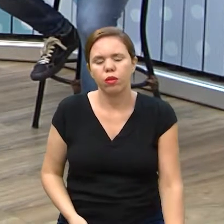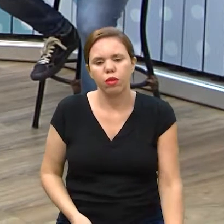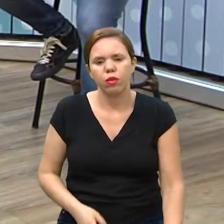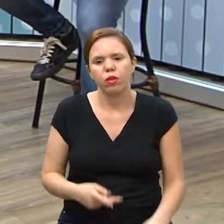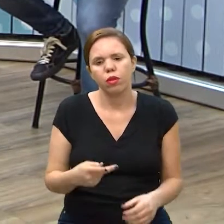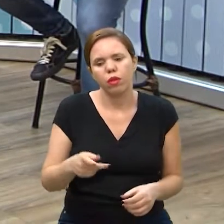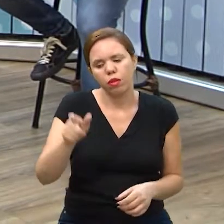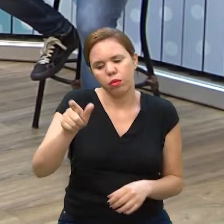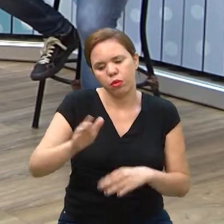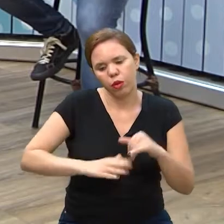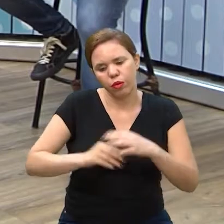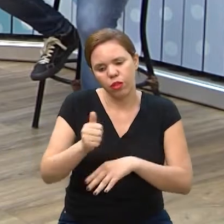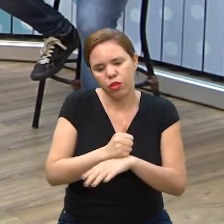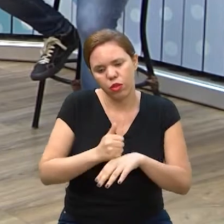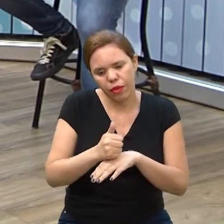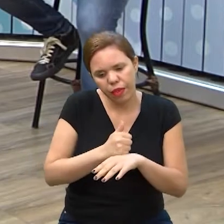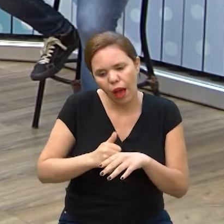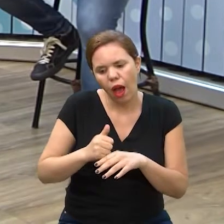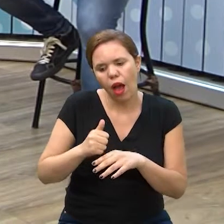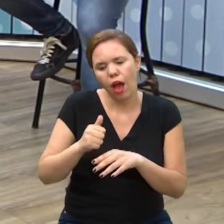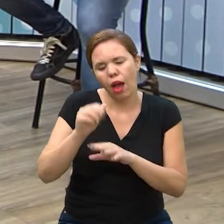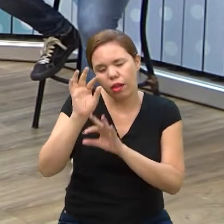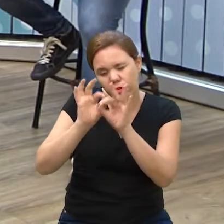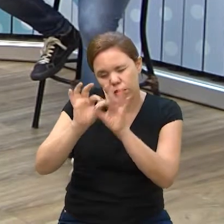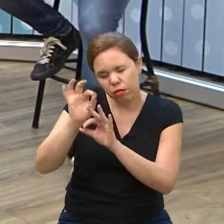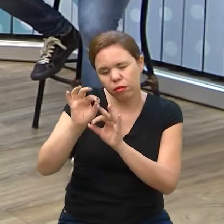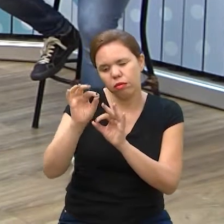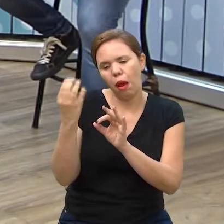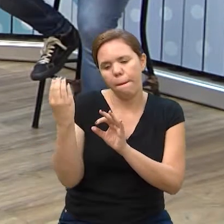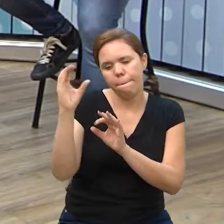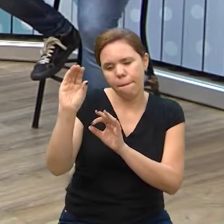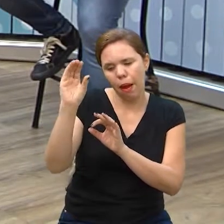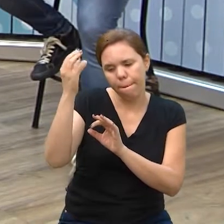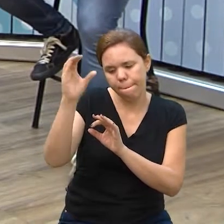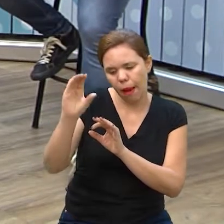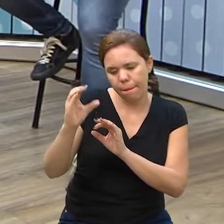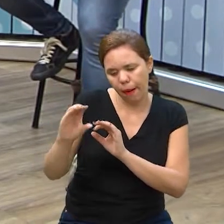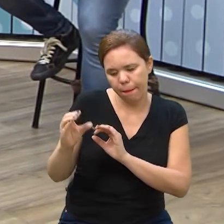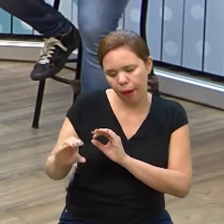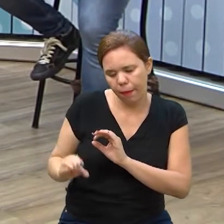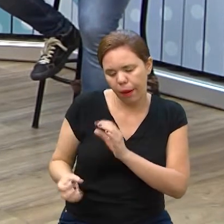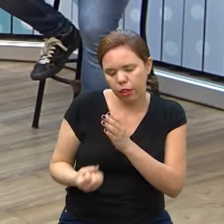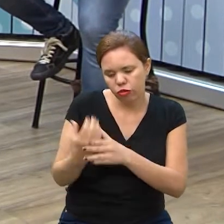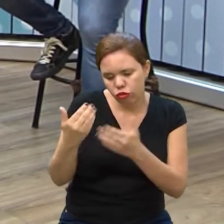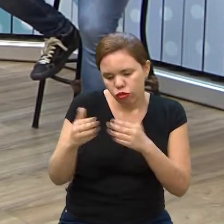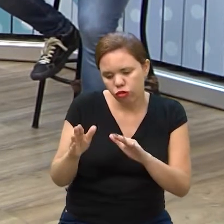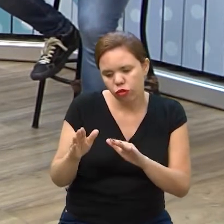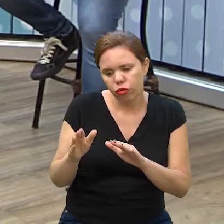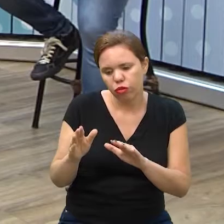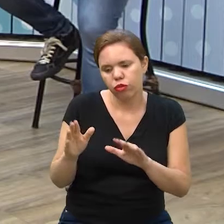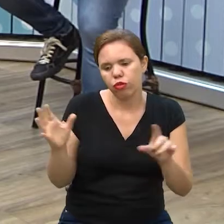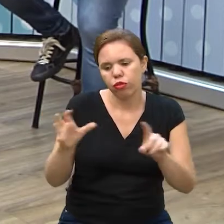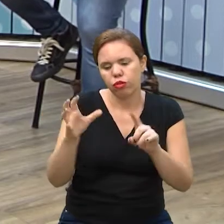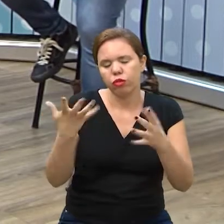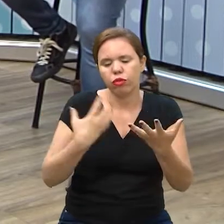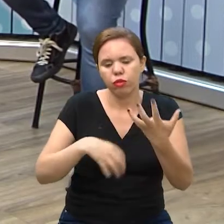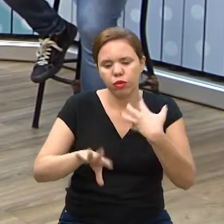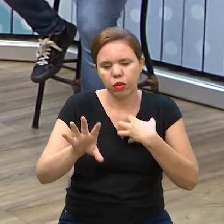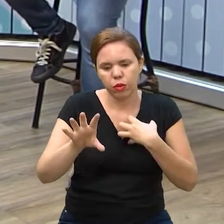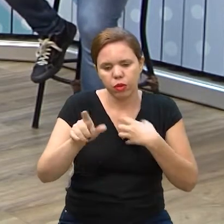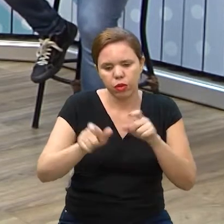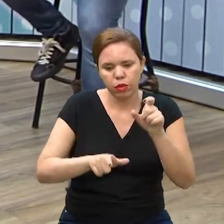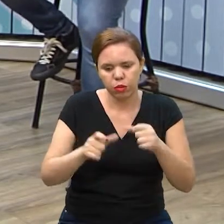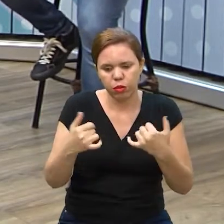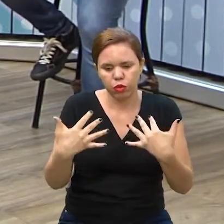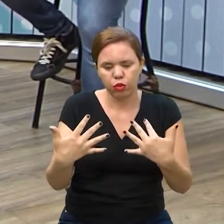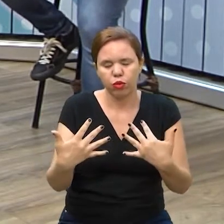pessoas, esses produtores de conteúdo, eles vão lá e eles conseguem gerar essa influência? É a empatia com